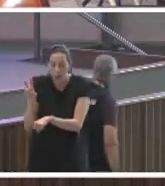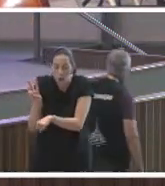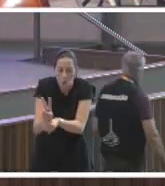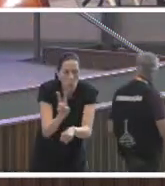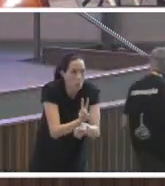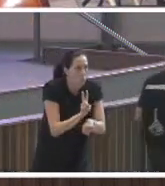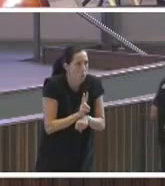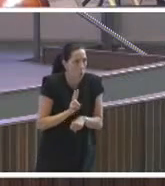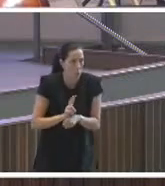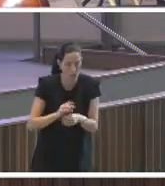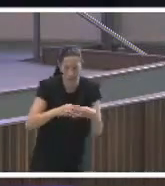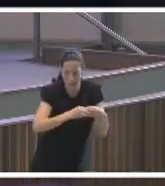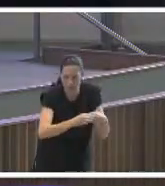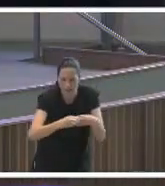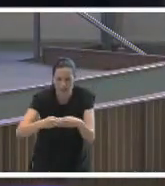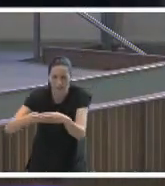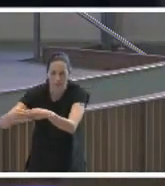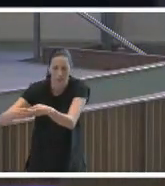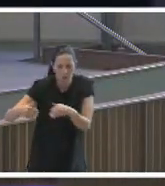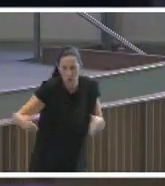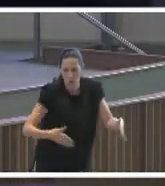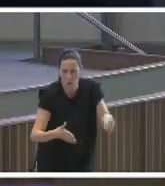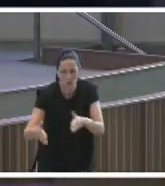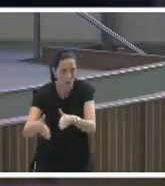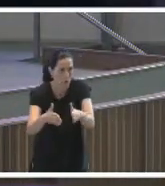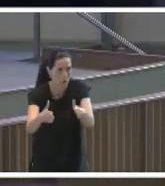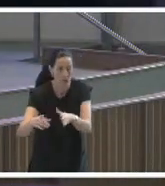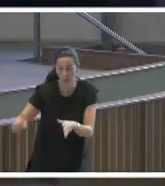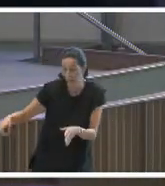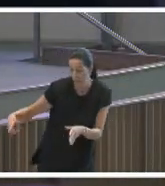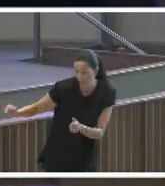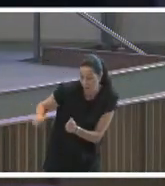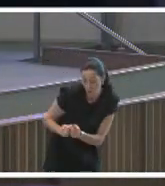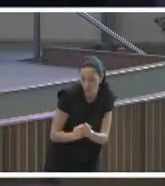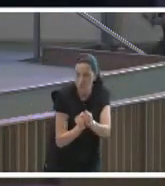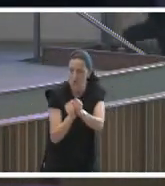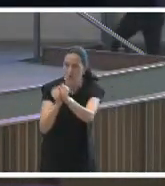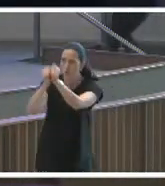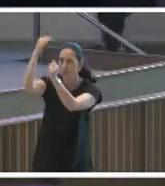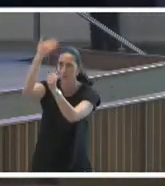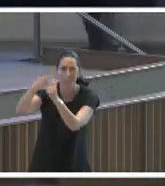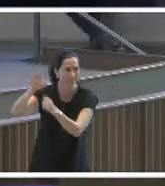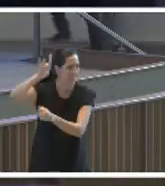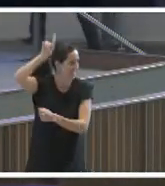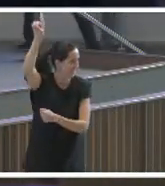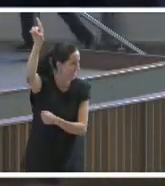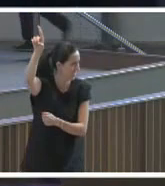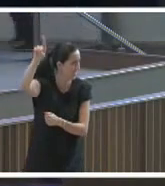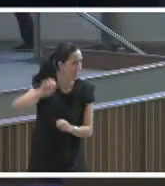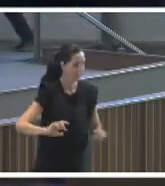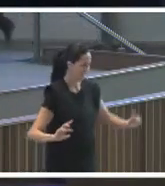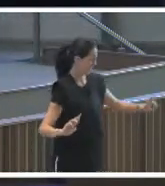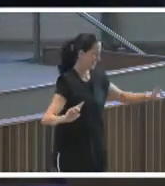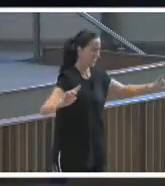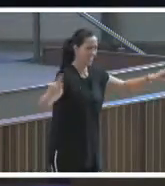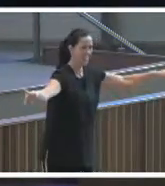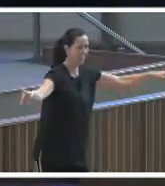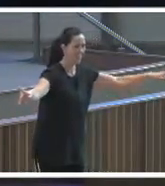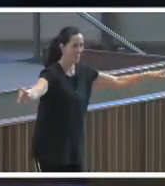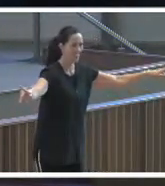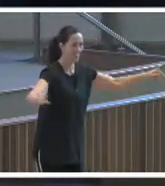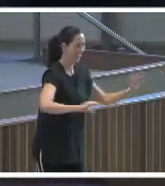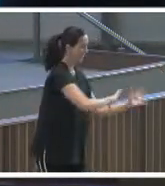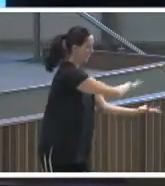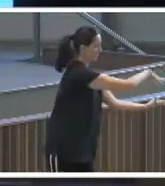aponta o caminho, é quem conduz à presença de Deus. É totalmente diferente. Nós não